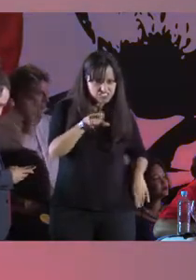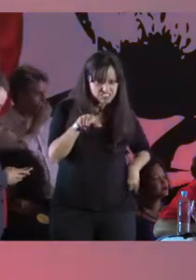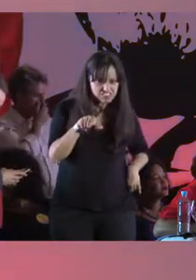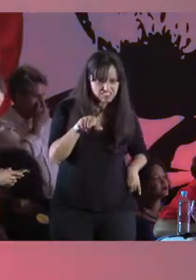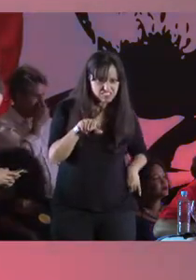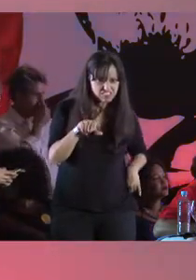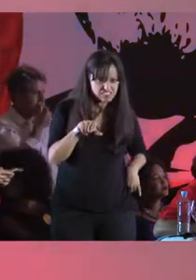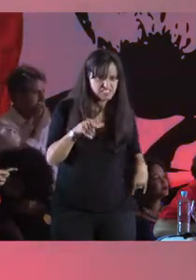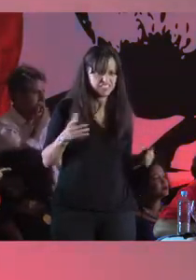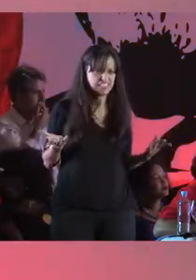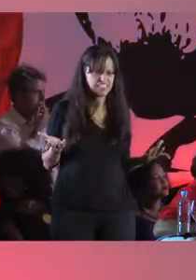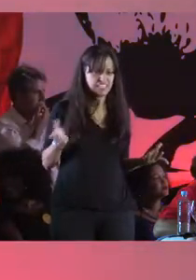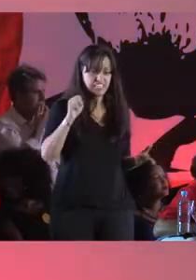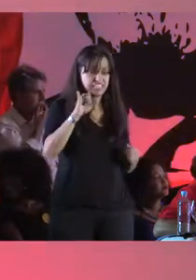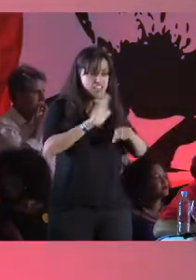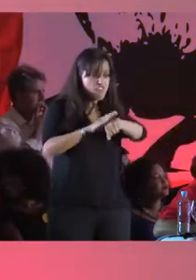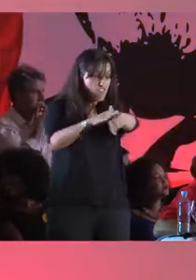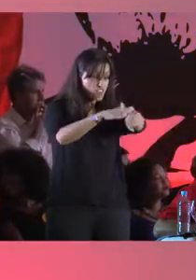vocês criaram um partido,